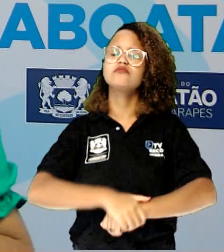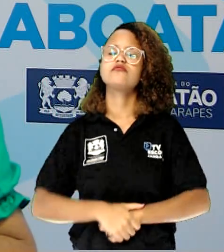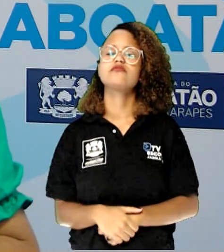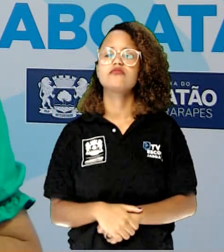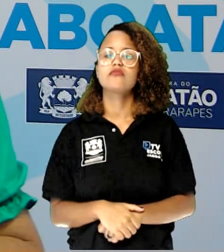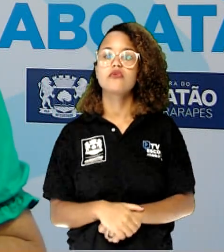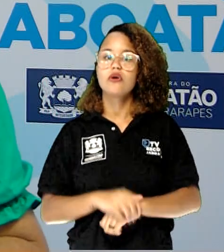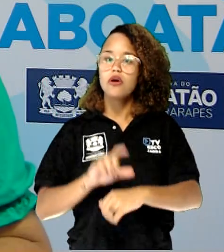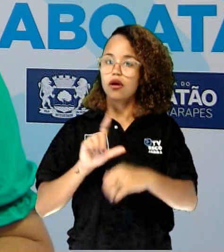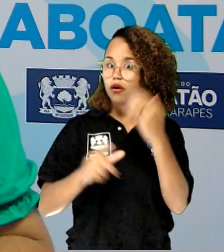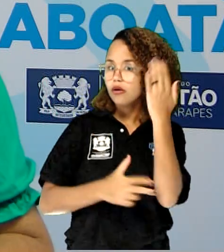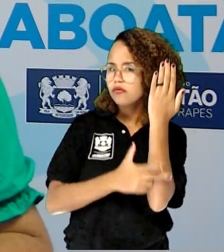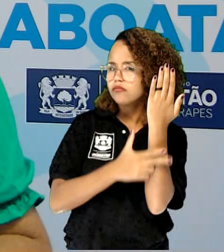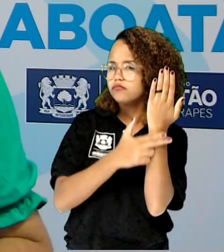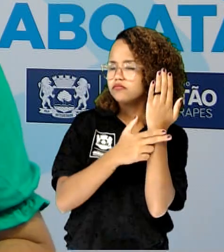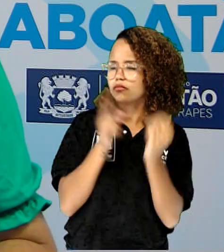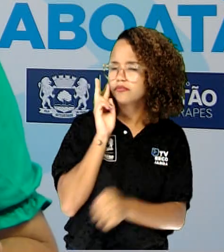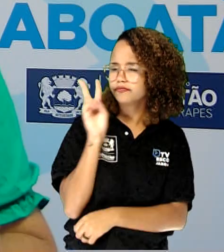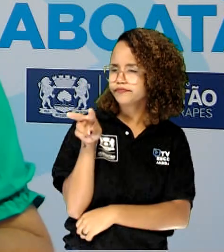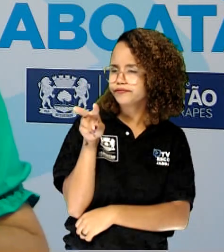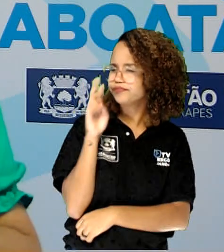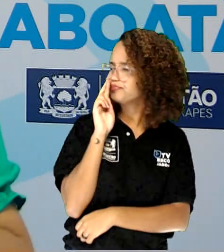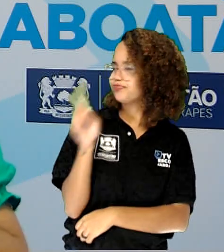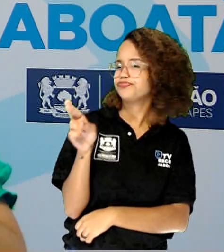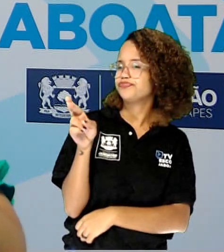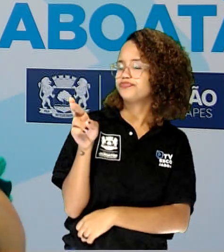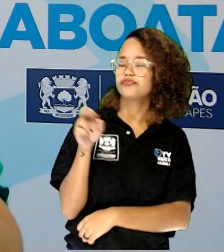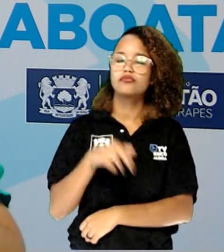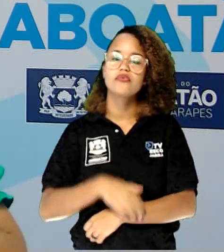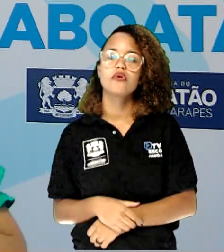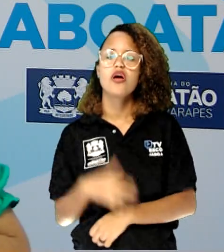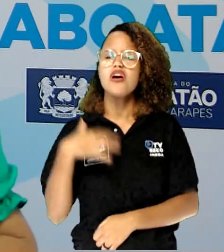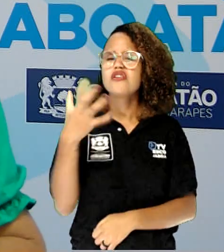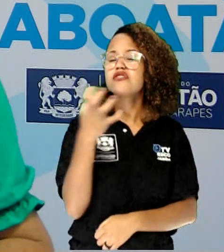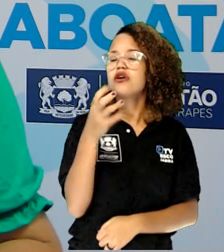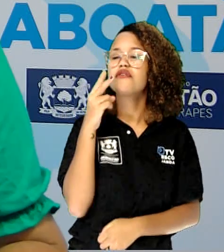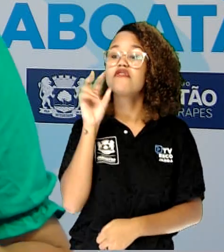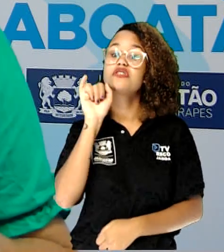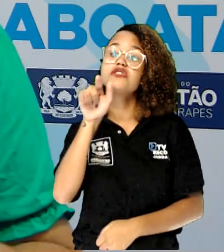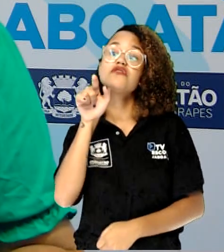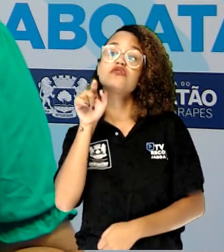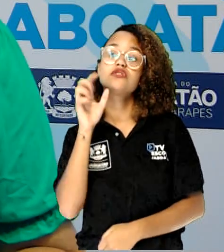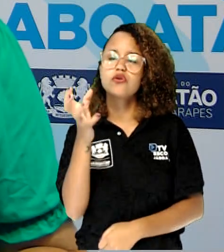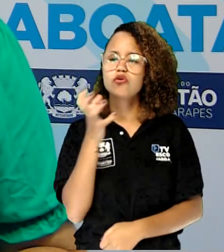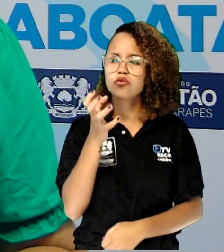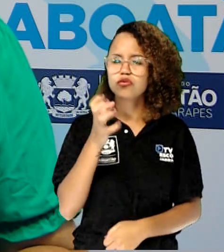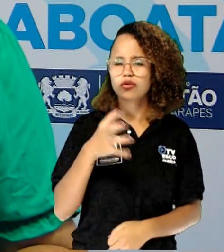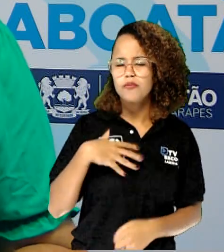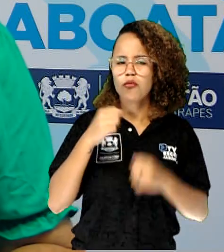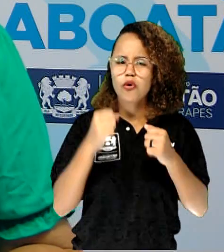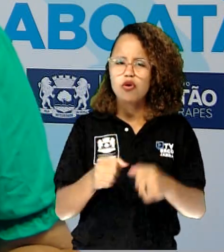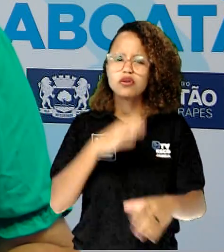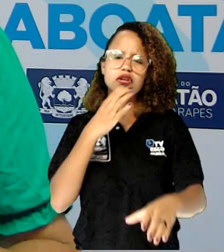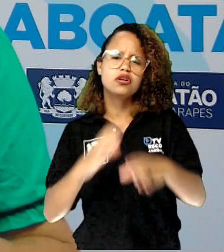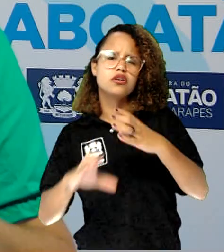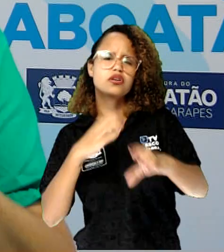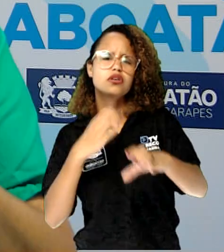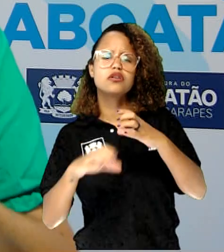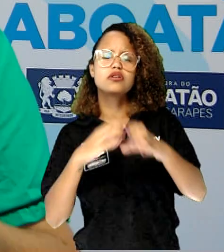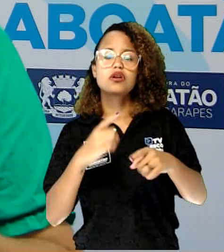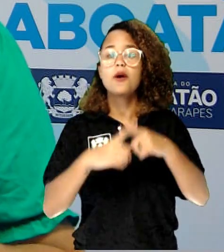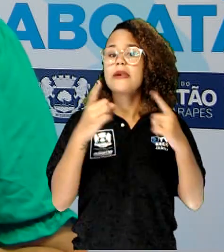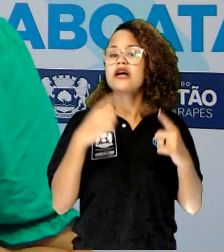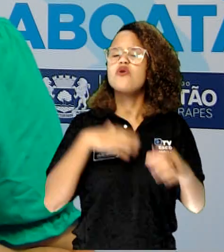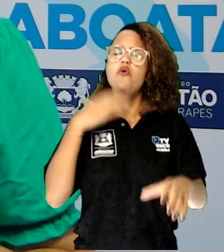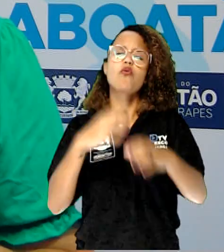A cigarra olhou e respondeu na mesma hora. Quero ver se o senhor poderá mesmo cantar, mas